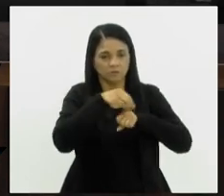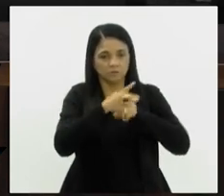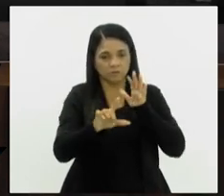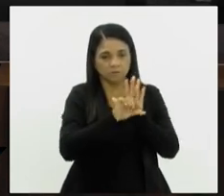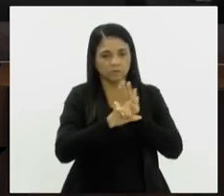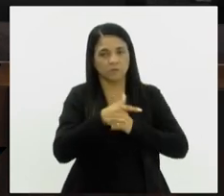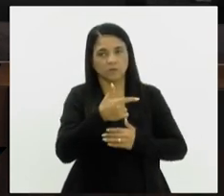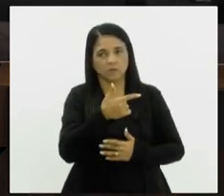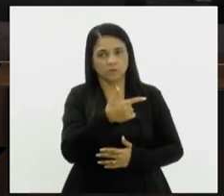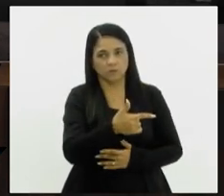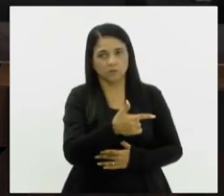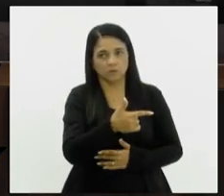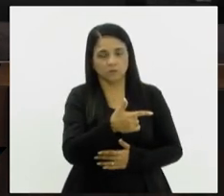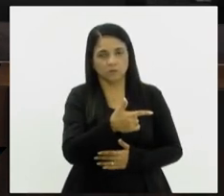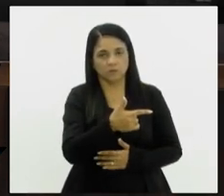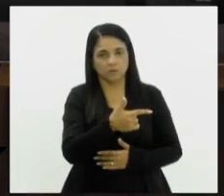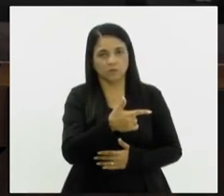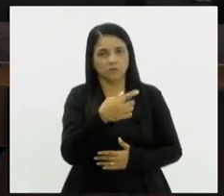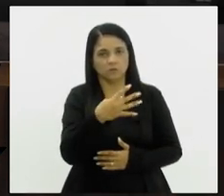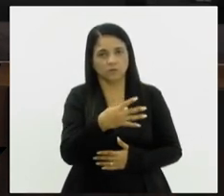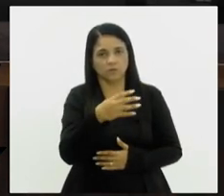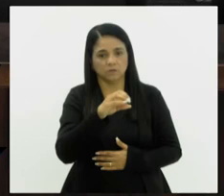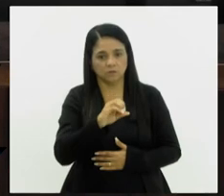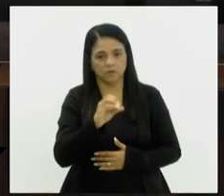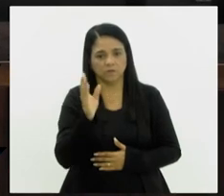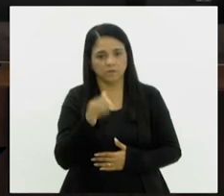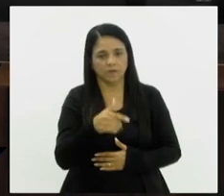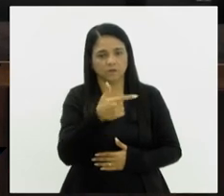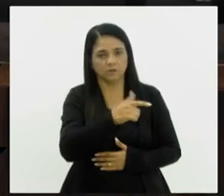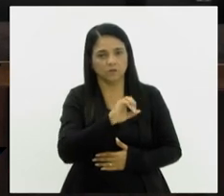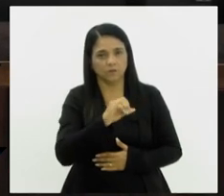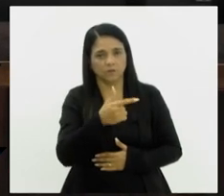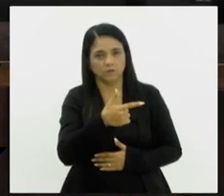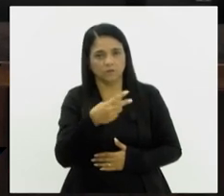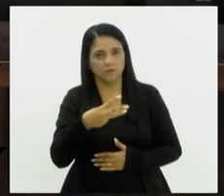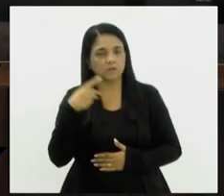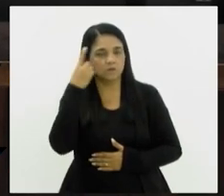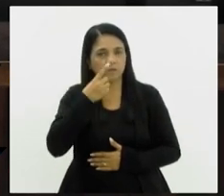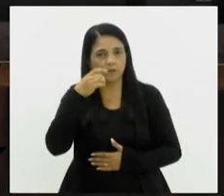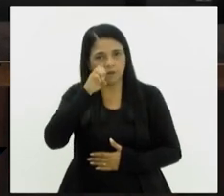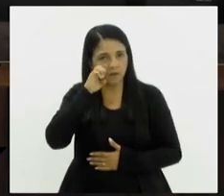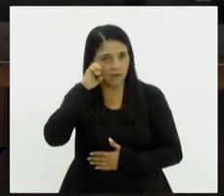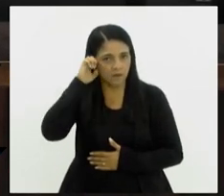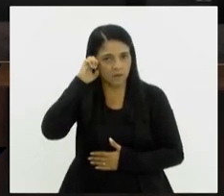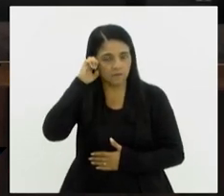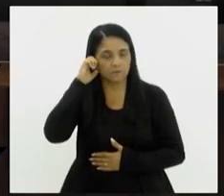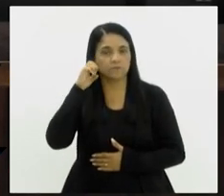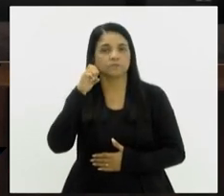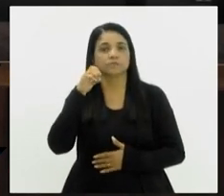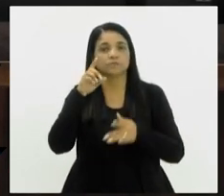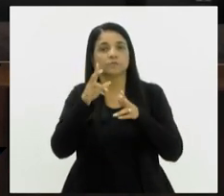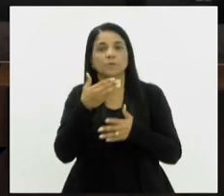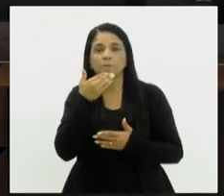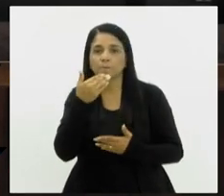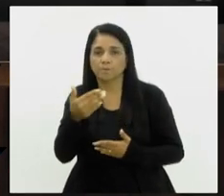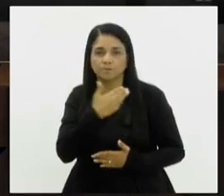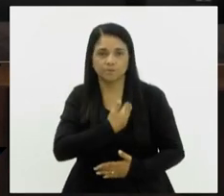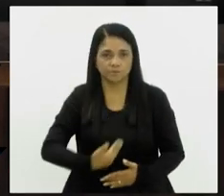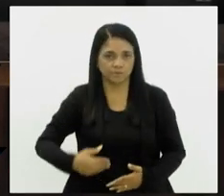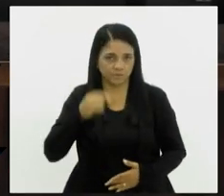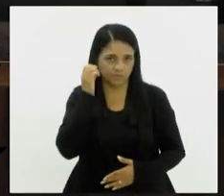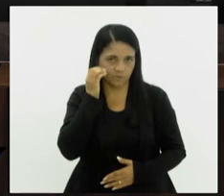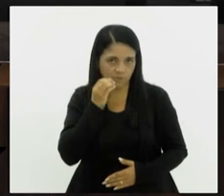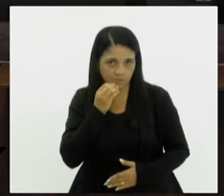indicação legislativa número 240 de 2024, de autoria da deputada Élica Takimoto, que solicita ao